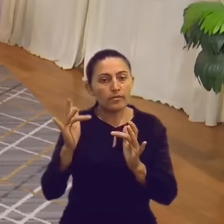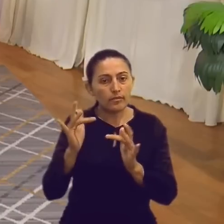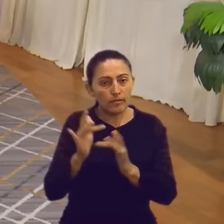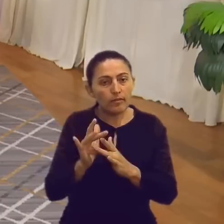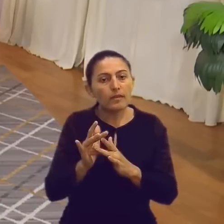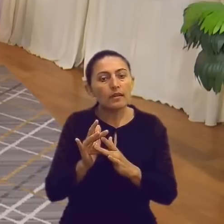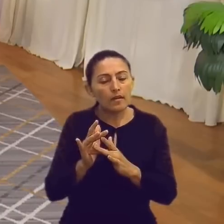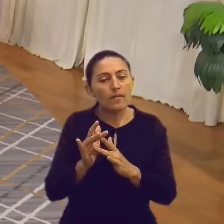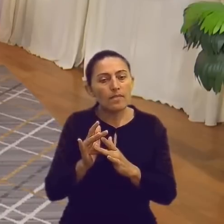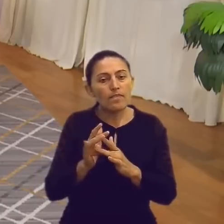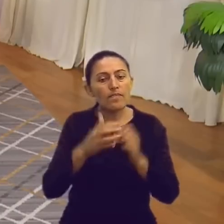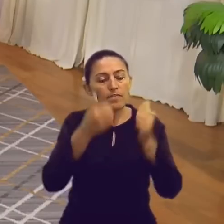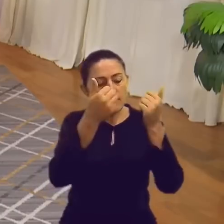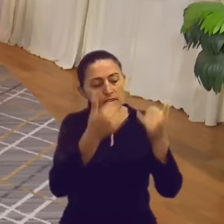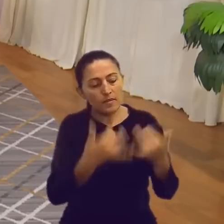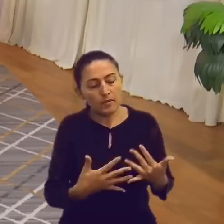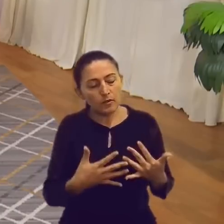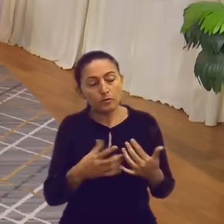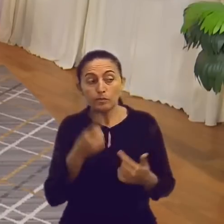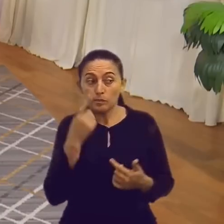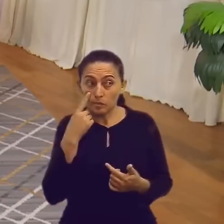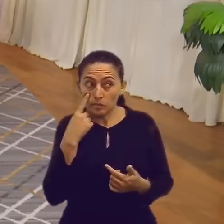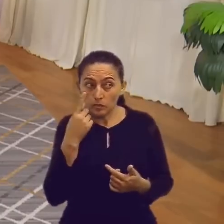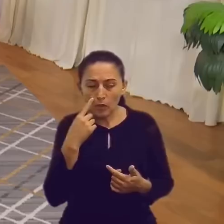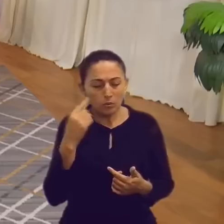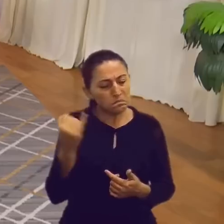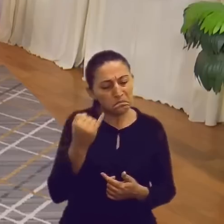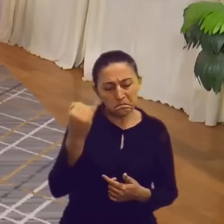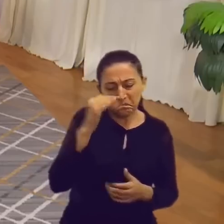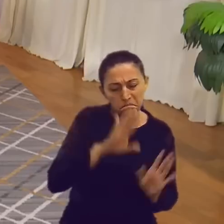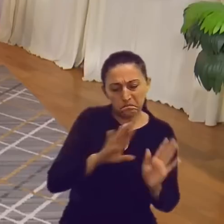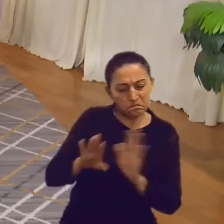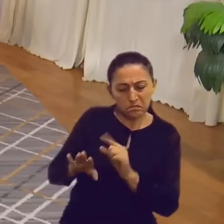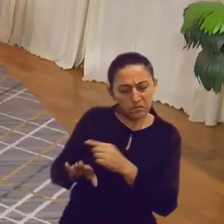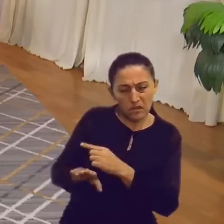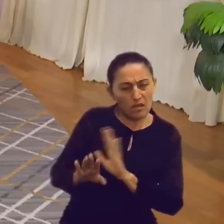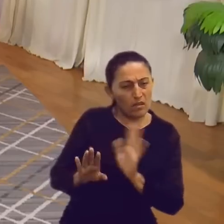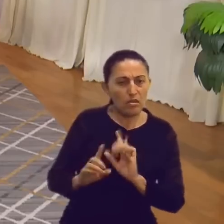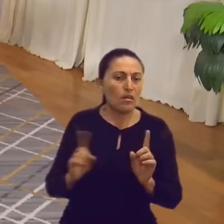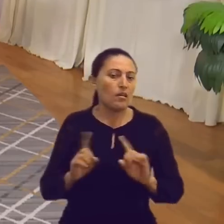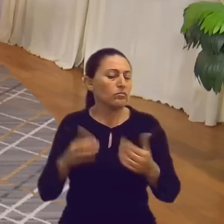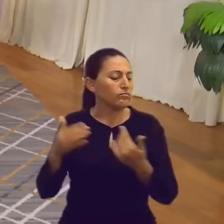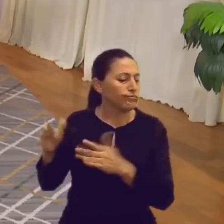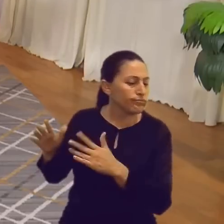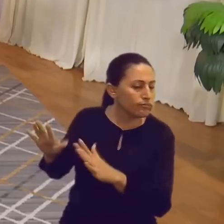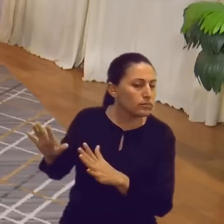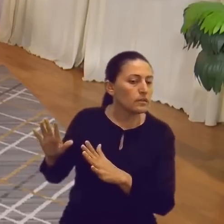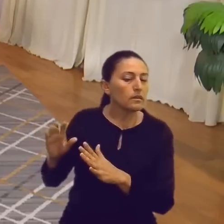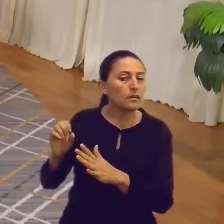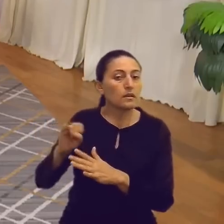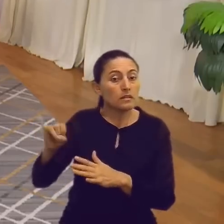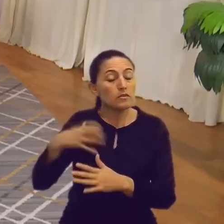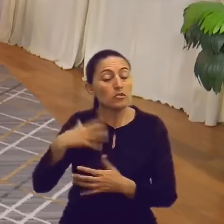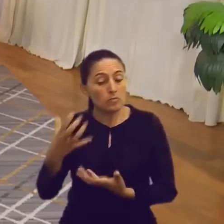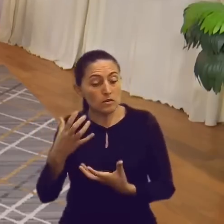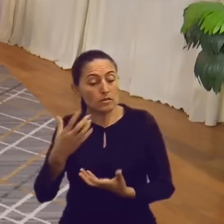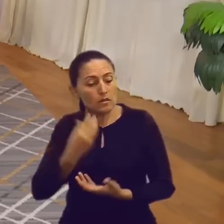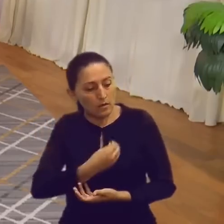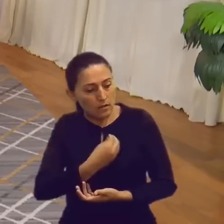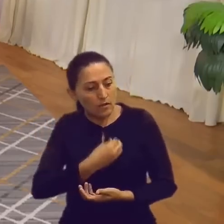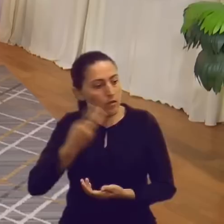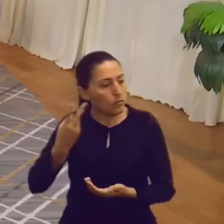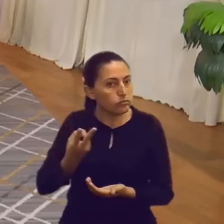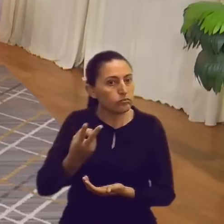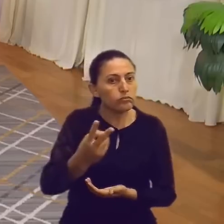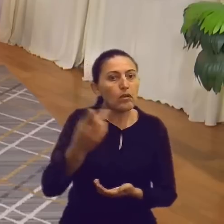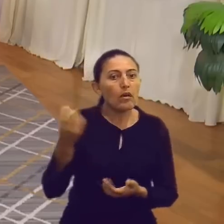palavras, disse a Pedro: olha, Pedro, não se importe com a vida dos outros. Se eu quiser que ele fique vivo até minha volta,